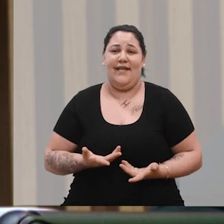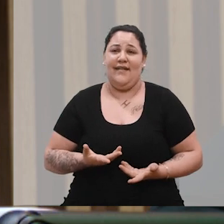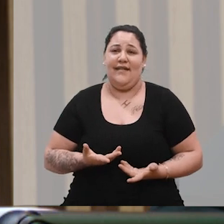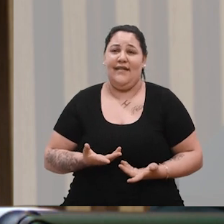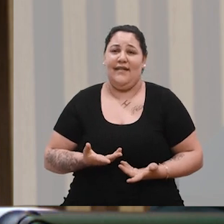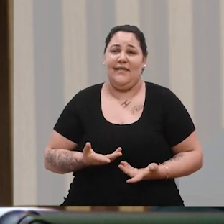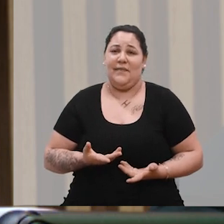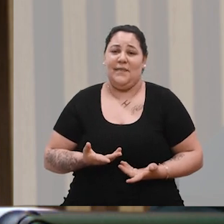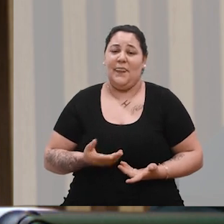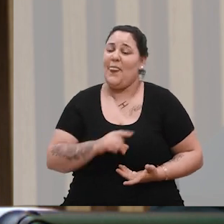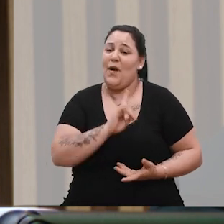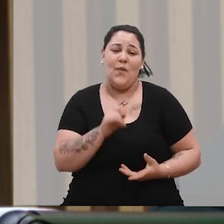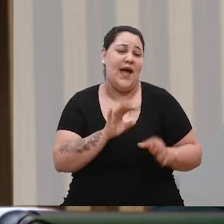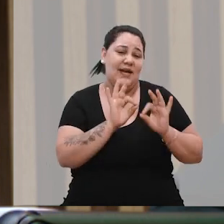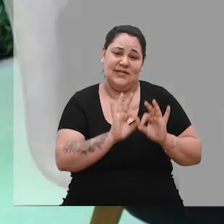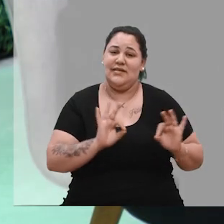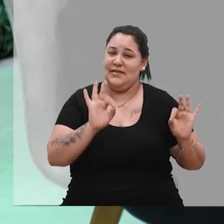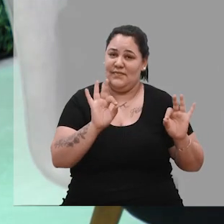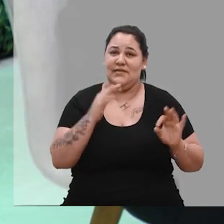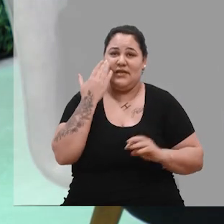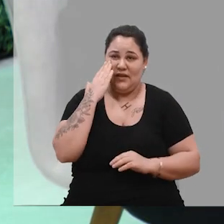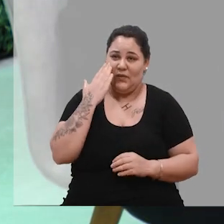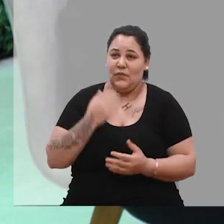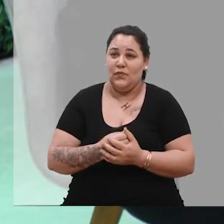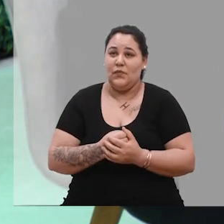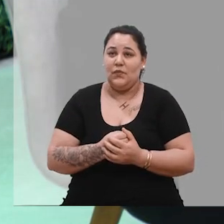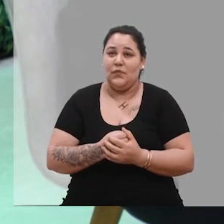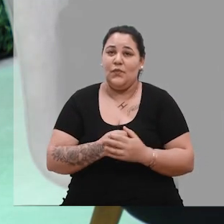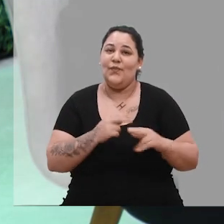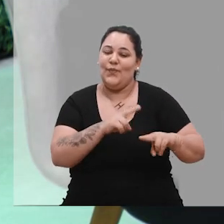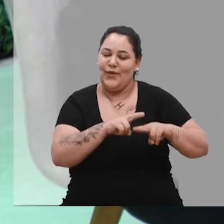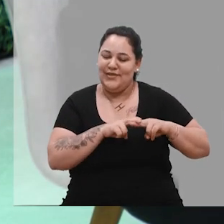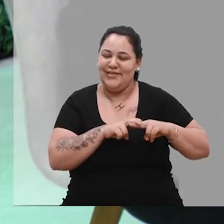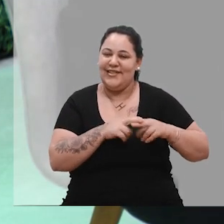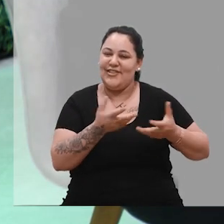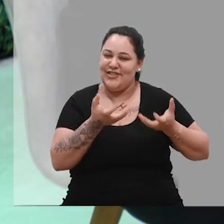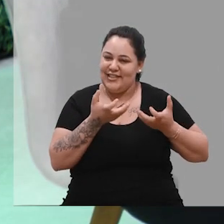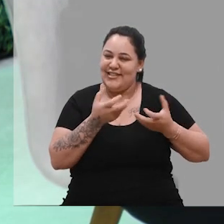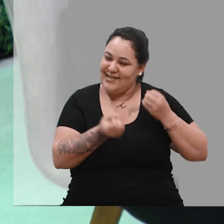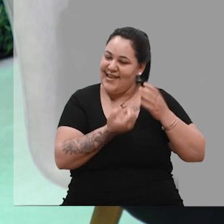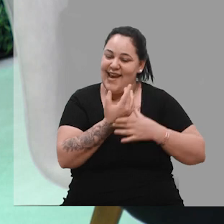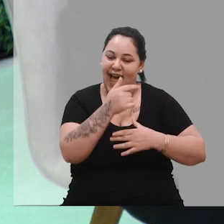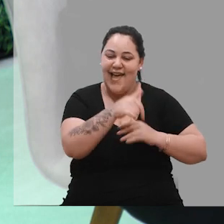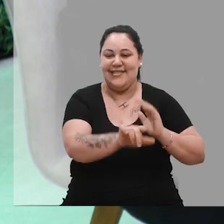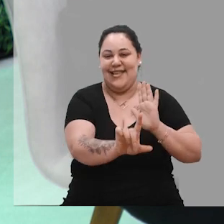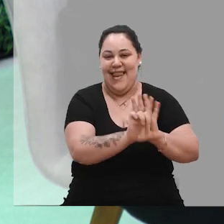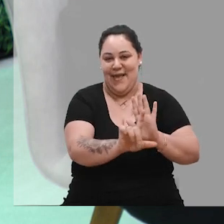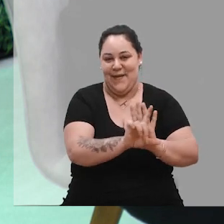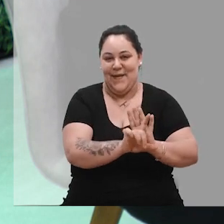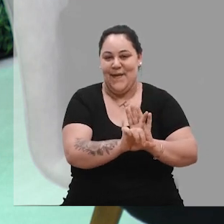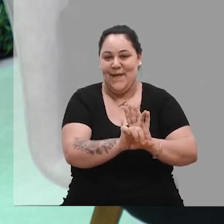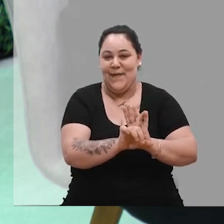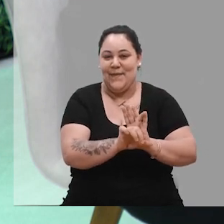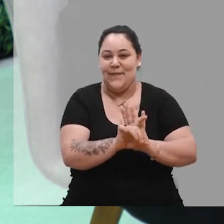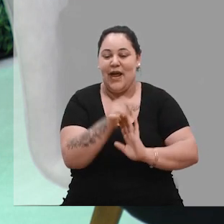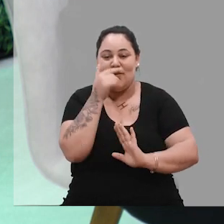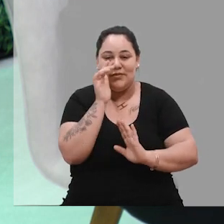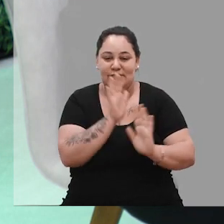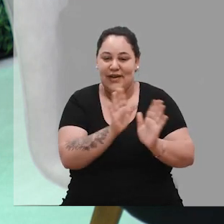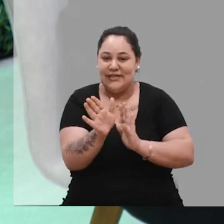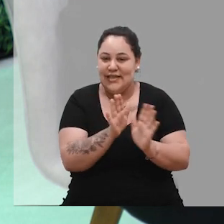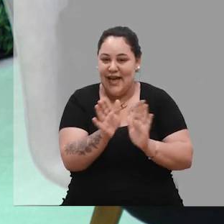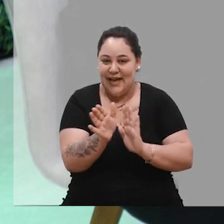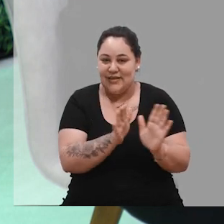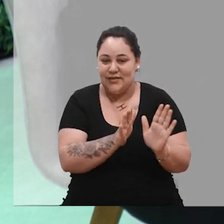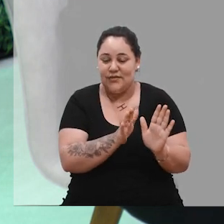tão simples assim. Por isso que a gente quis trazer a lei, né? para chegar naquelas pessoas de